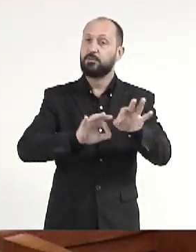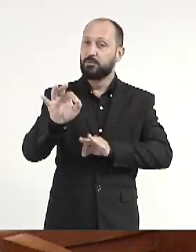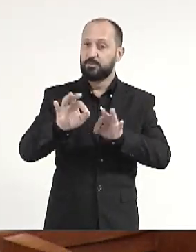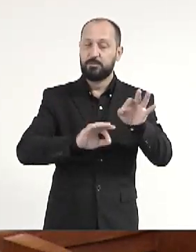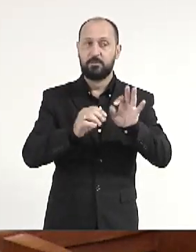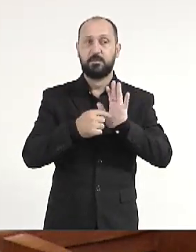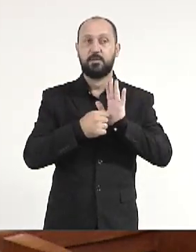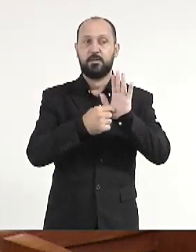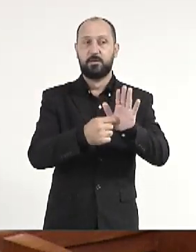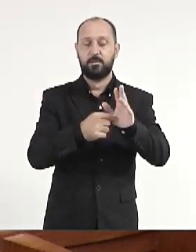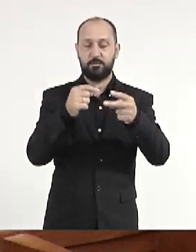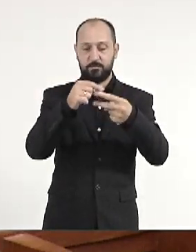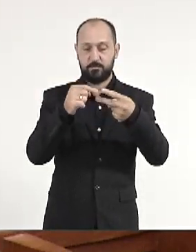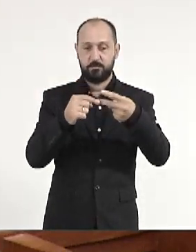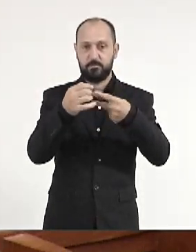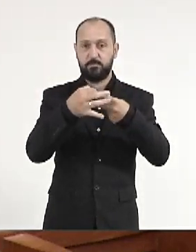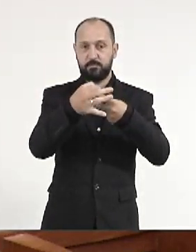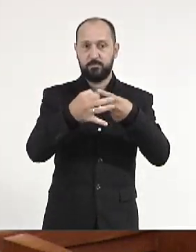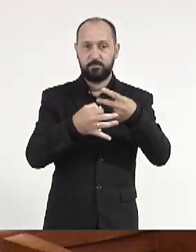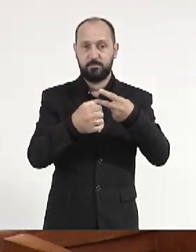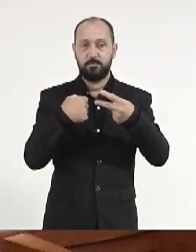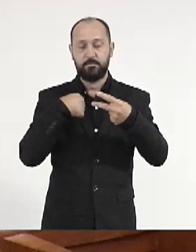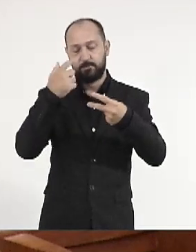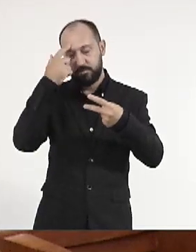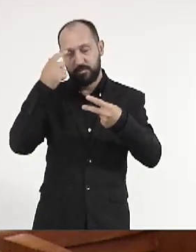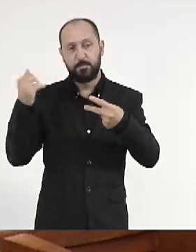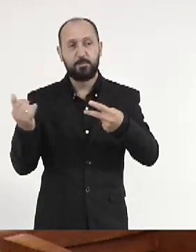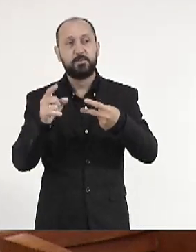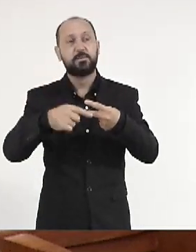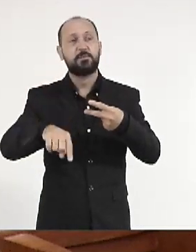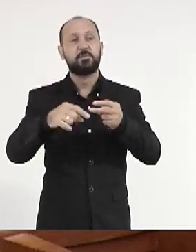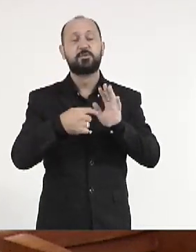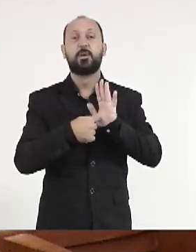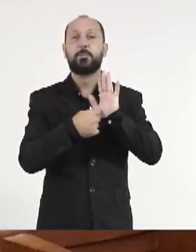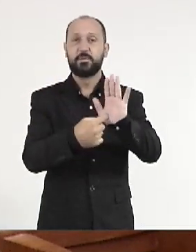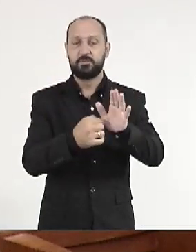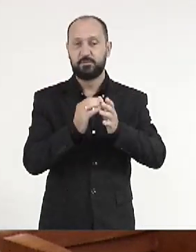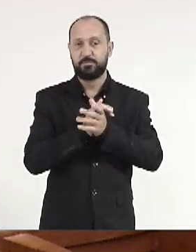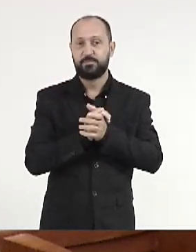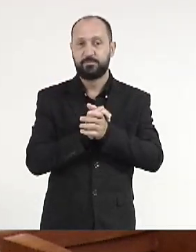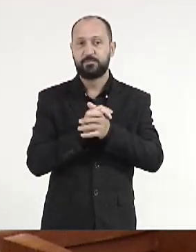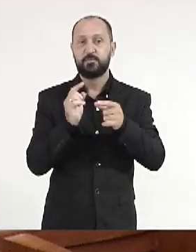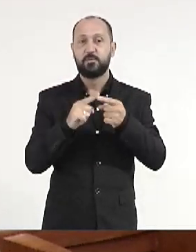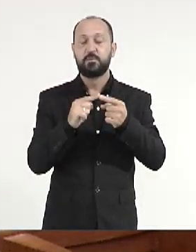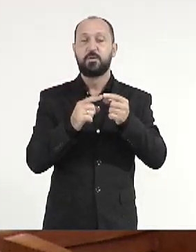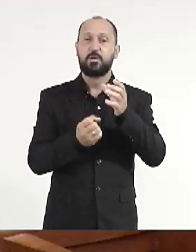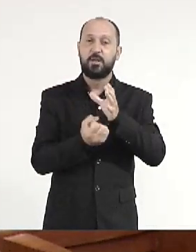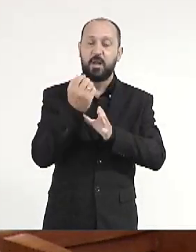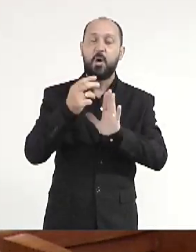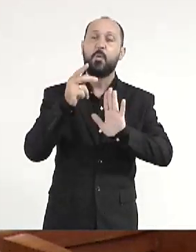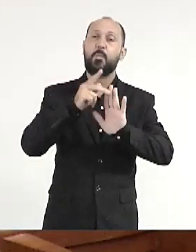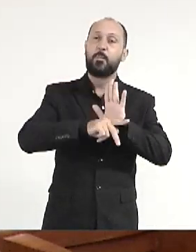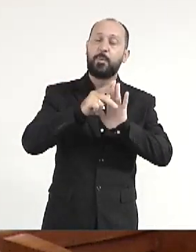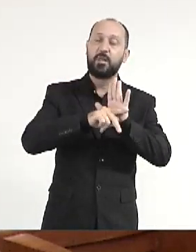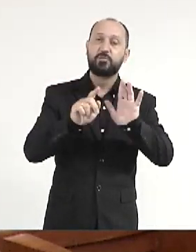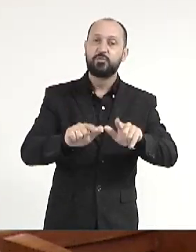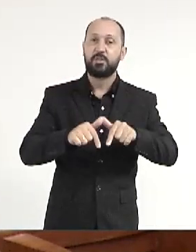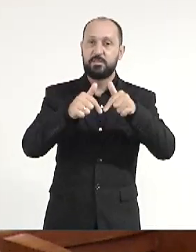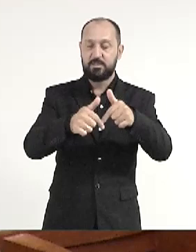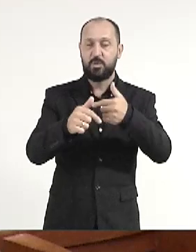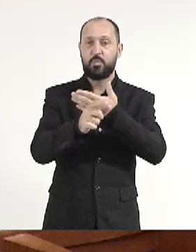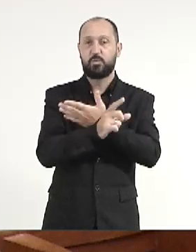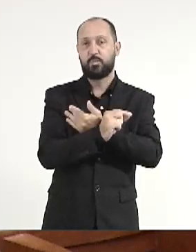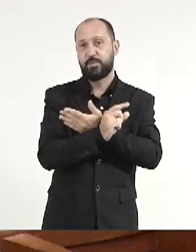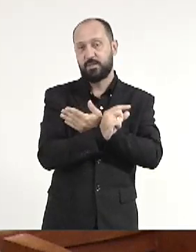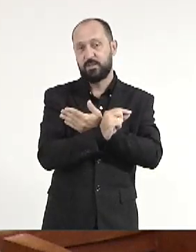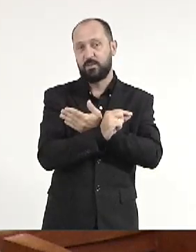fizemos apresentou 2 propostas que considero importante a gente apresentar. Uma delas é criar um plano de ação do